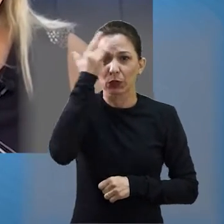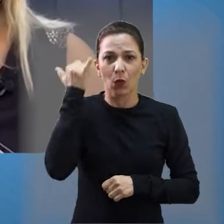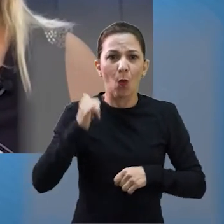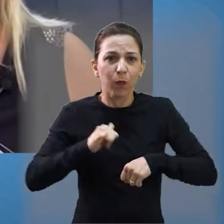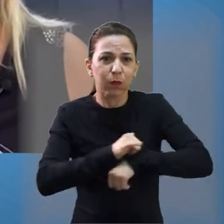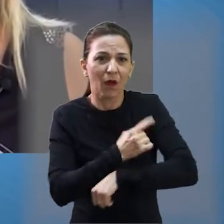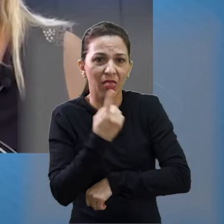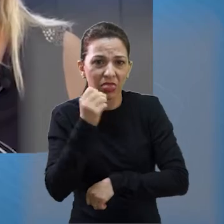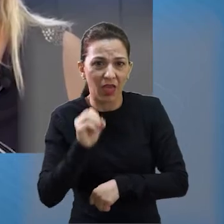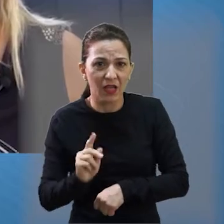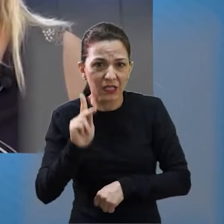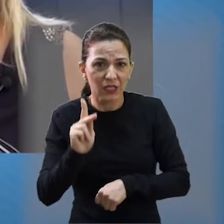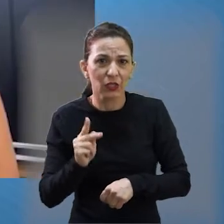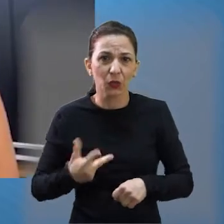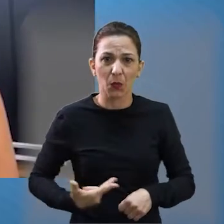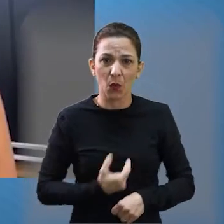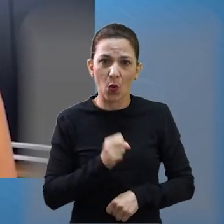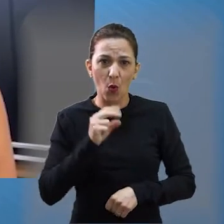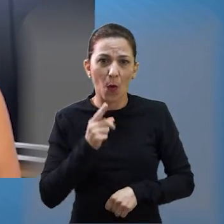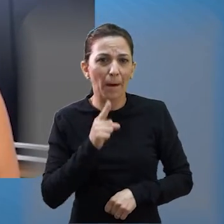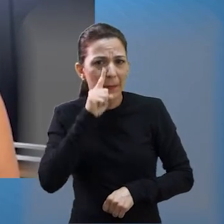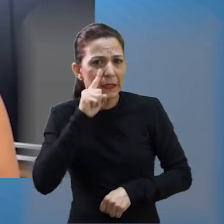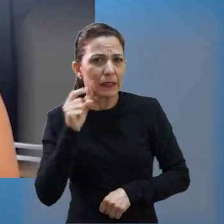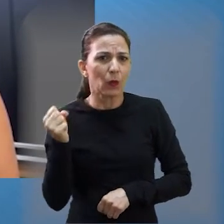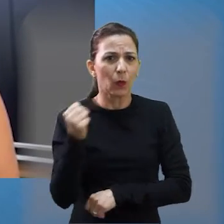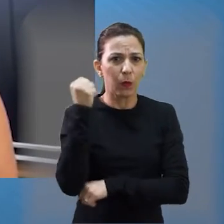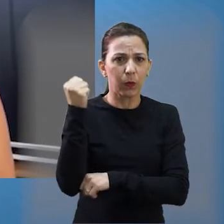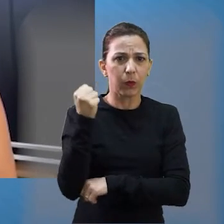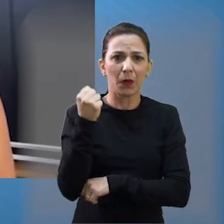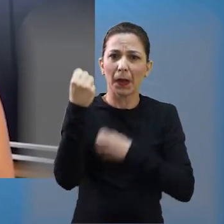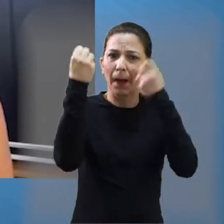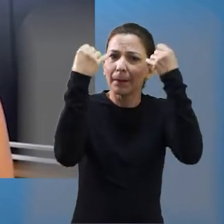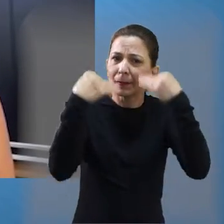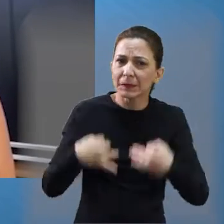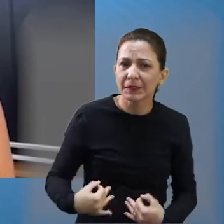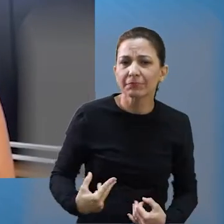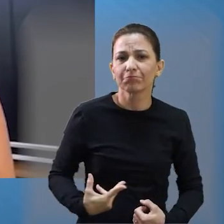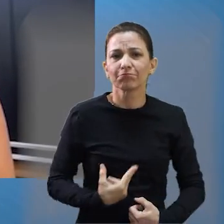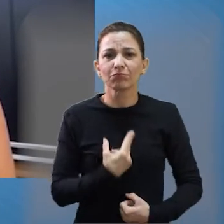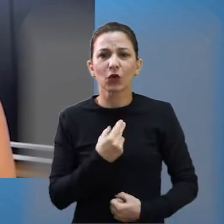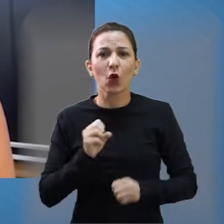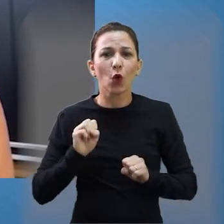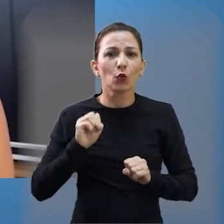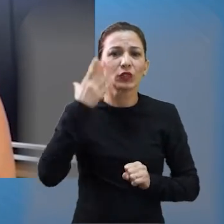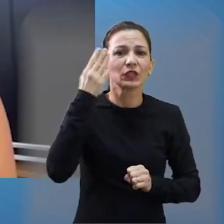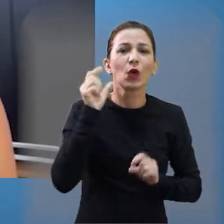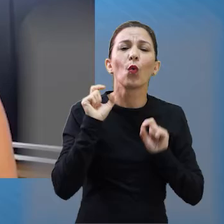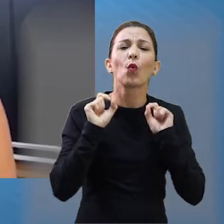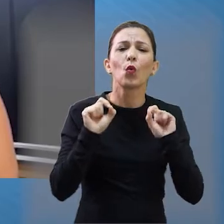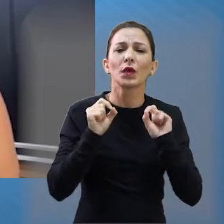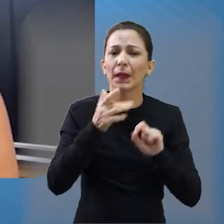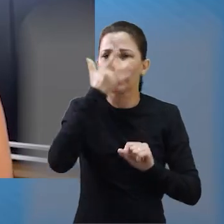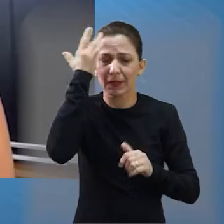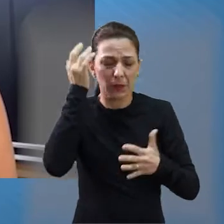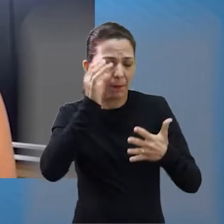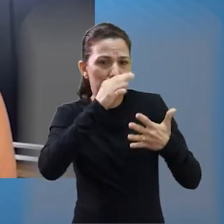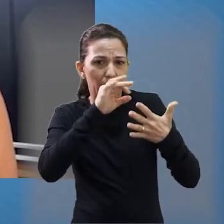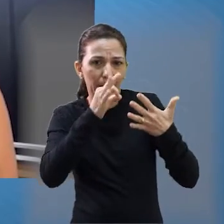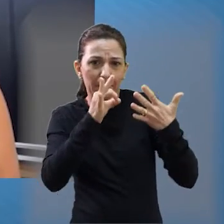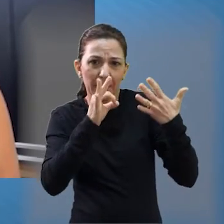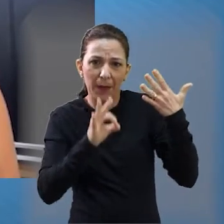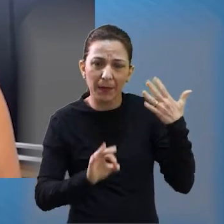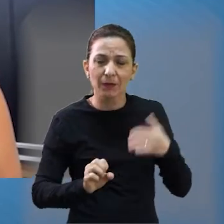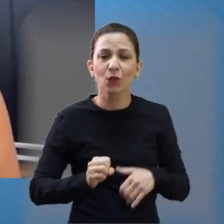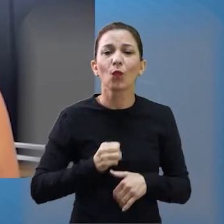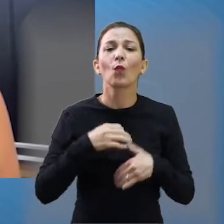só 10 quilos para poder fazê-la. Ora é depreciada quando colocam como um procedimento de extremo risco. Explica para a gente